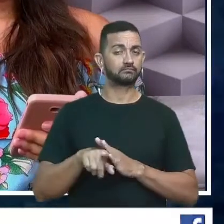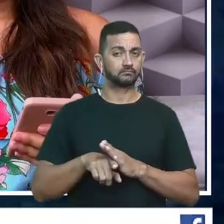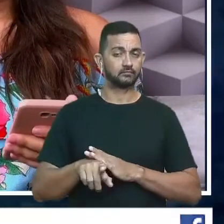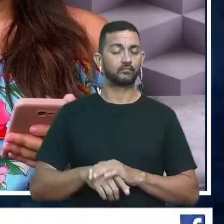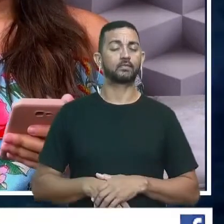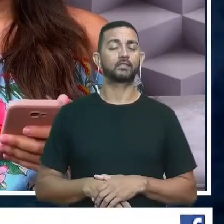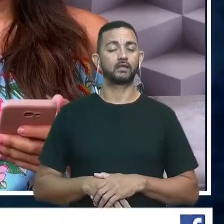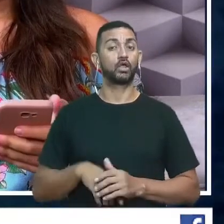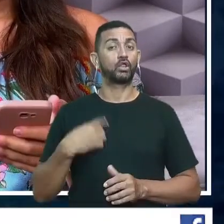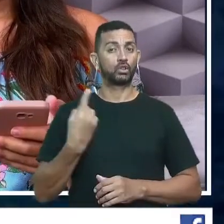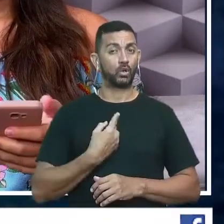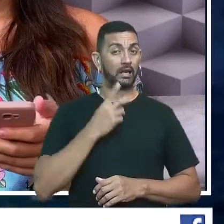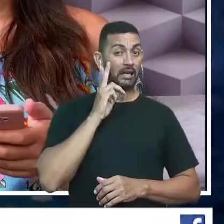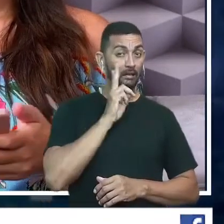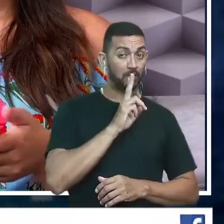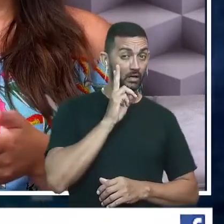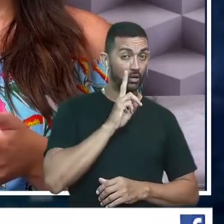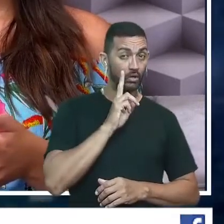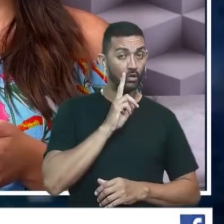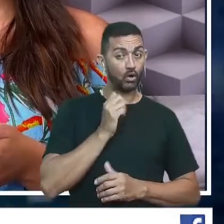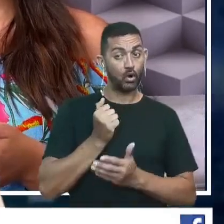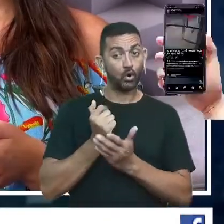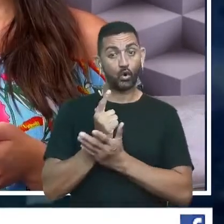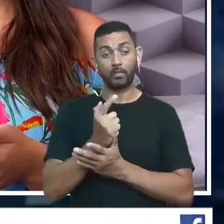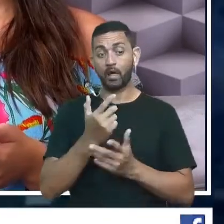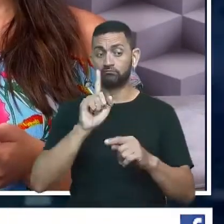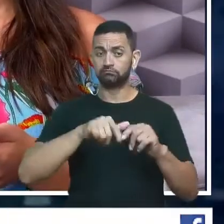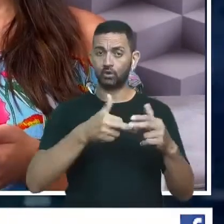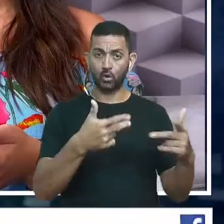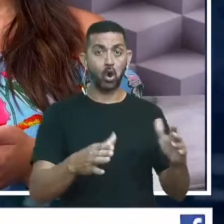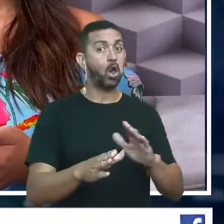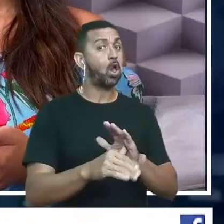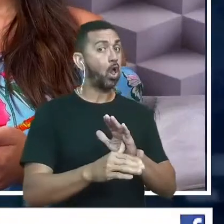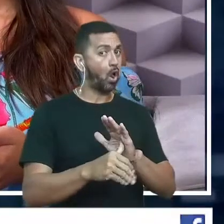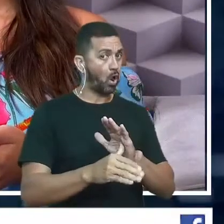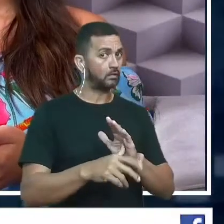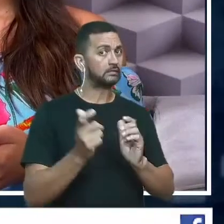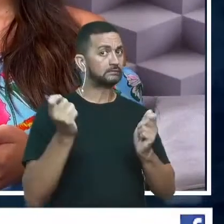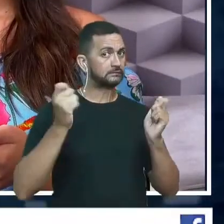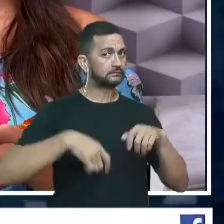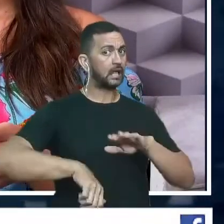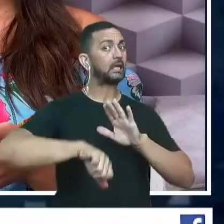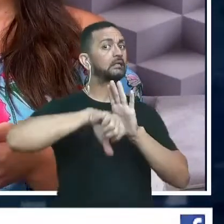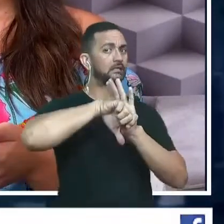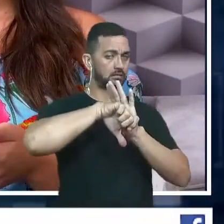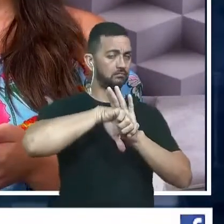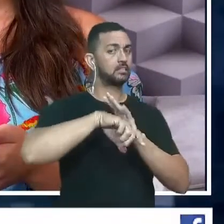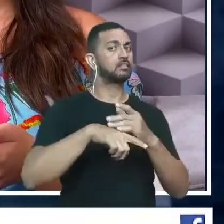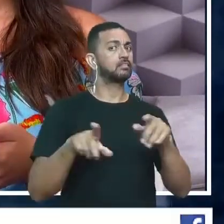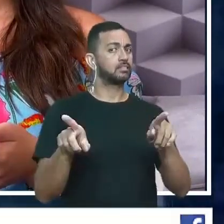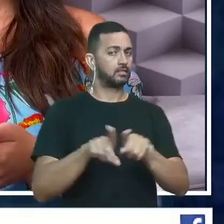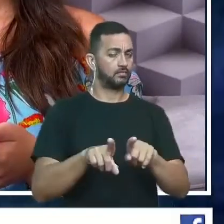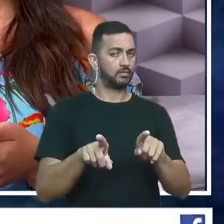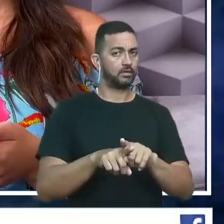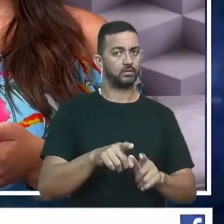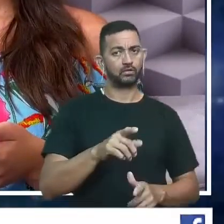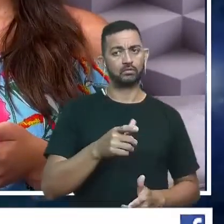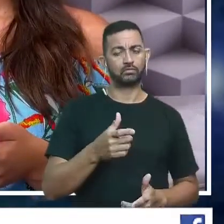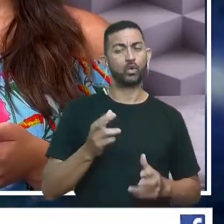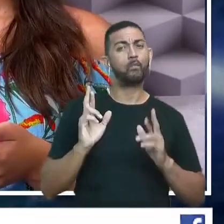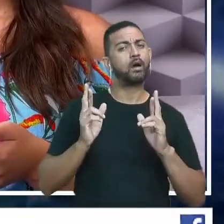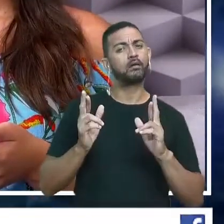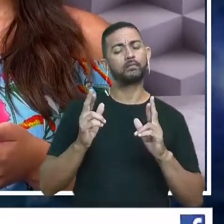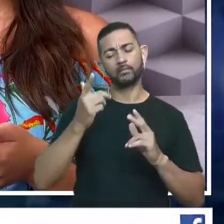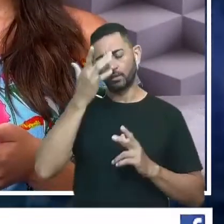nessas investigações de alguma forma e a gente lembra viu gente comprar produto roubado é receptação ainda tem mais isso